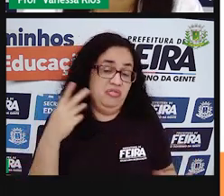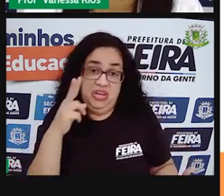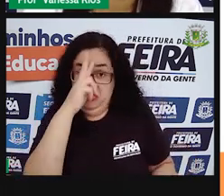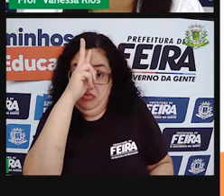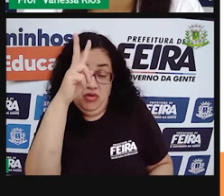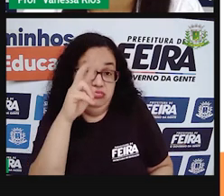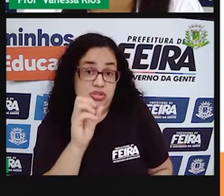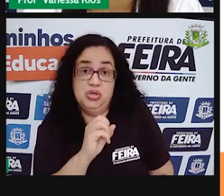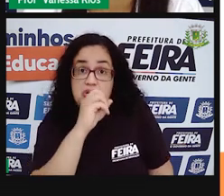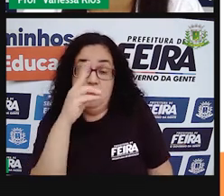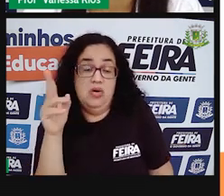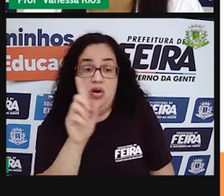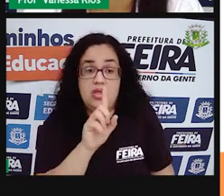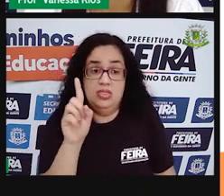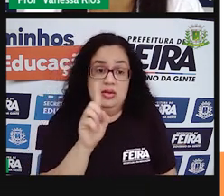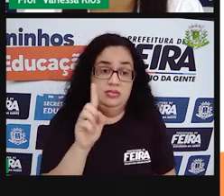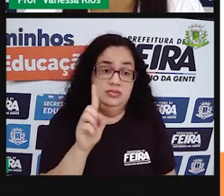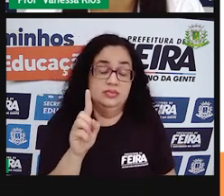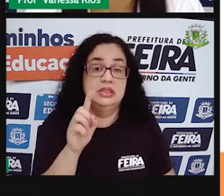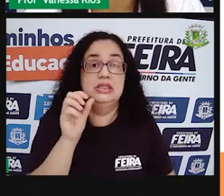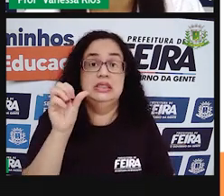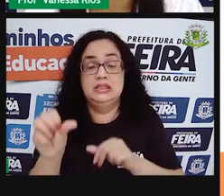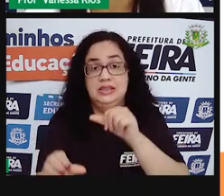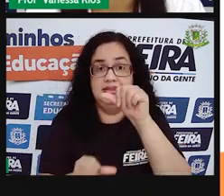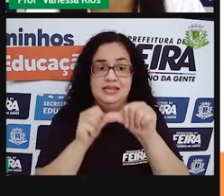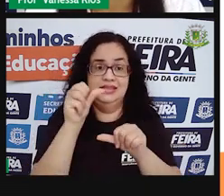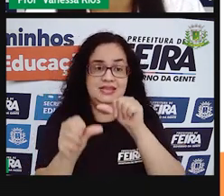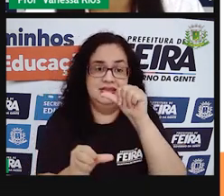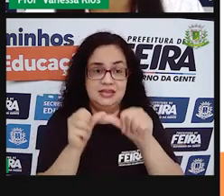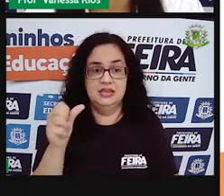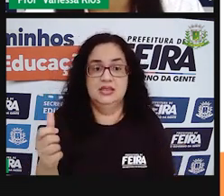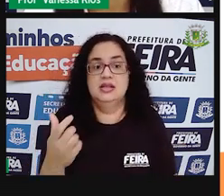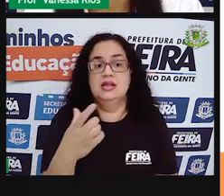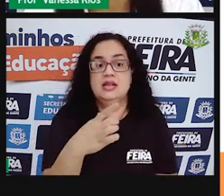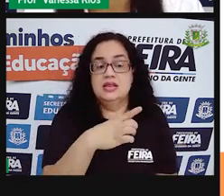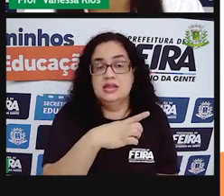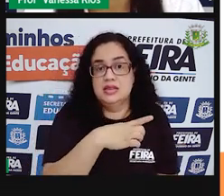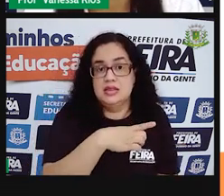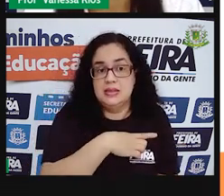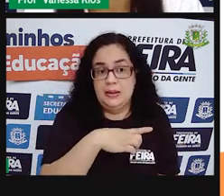resiste, é essa transformação que vai permitir que a gente